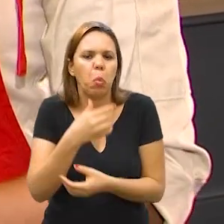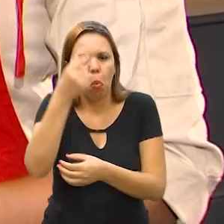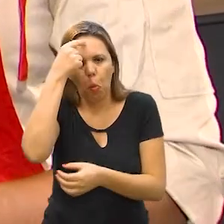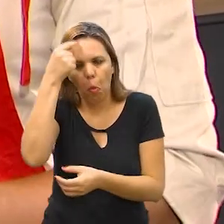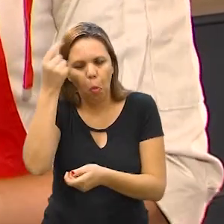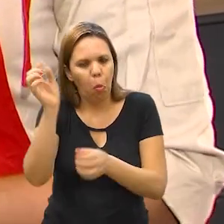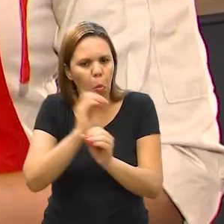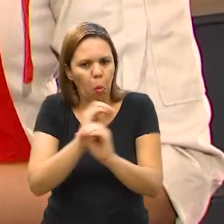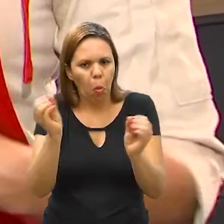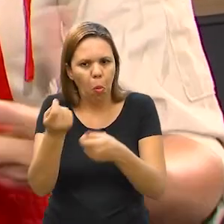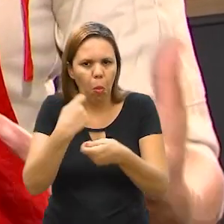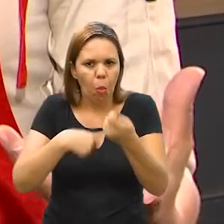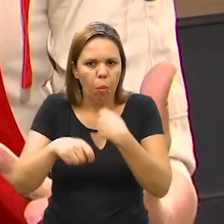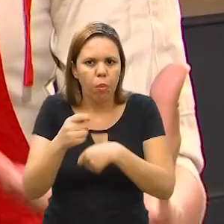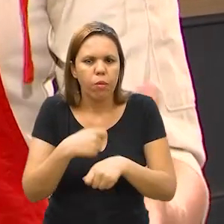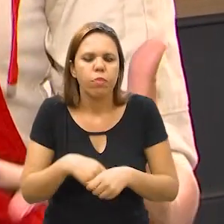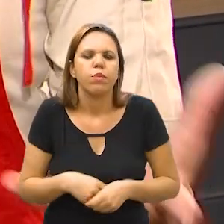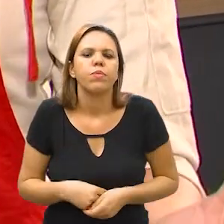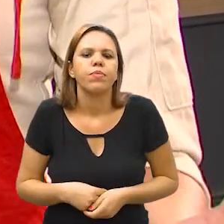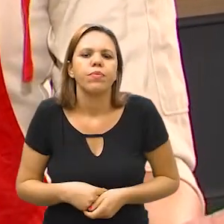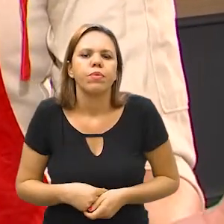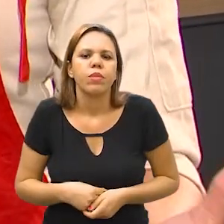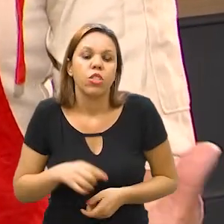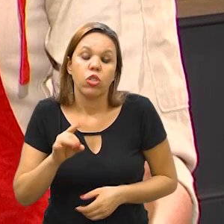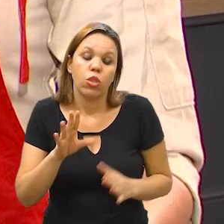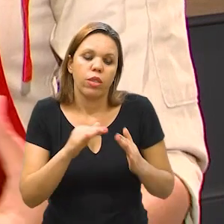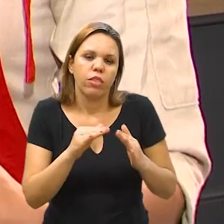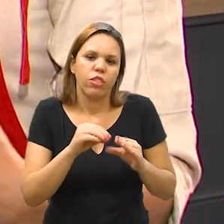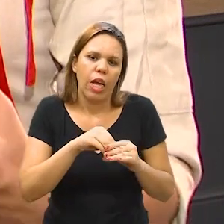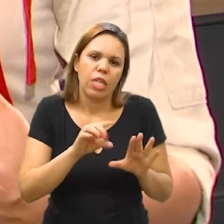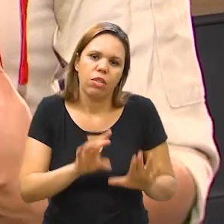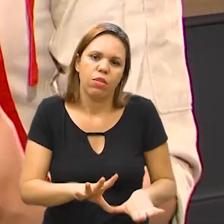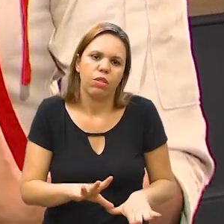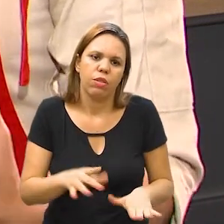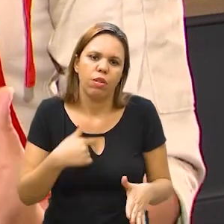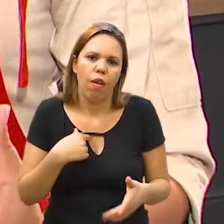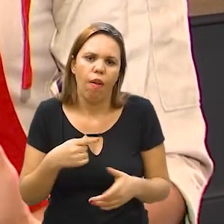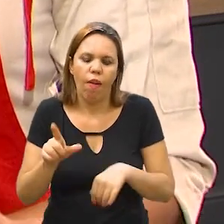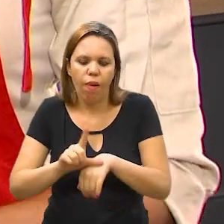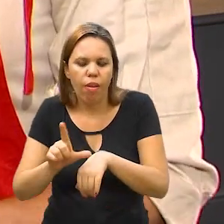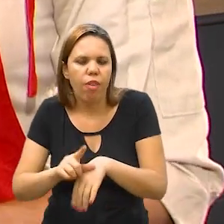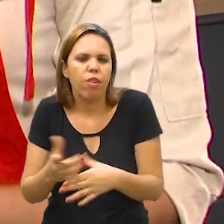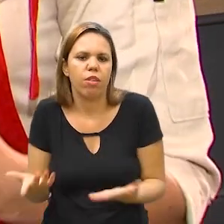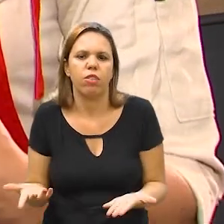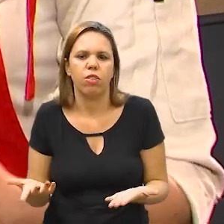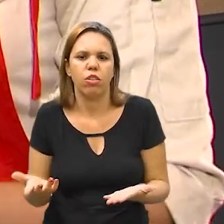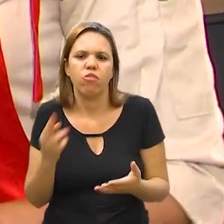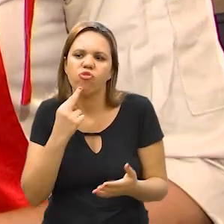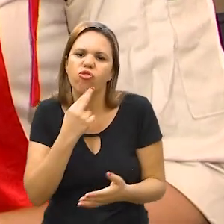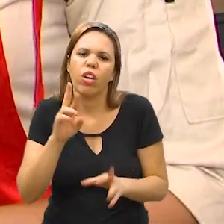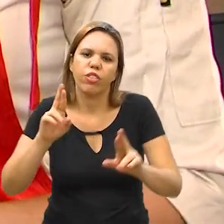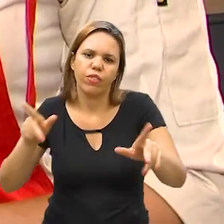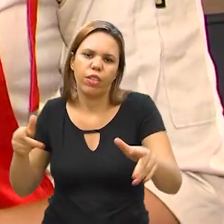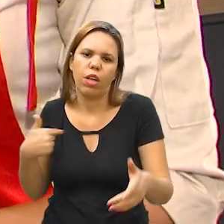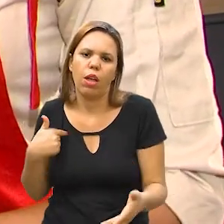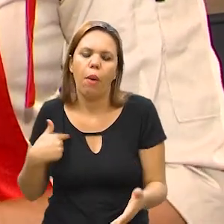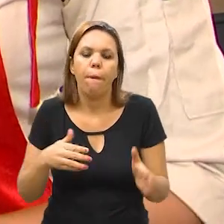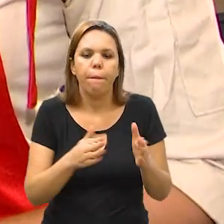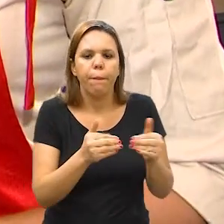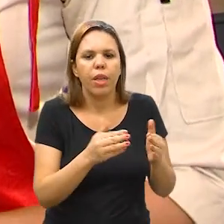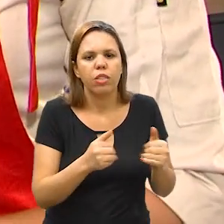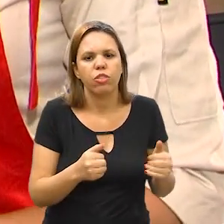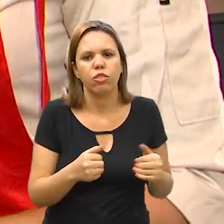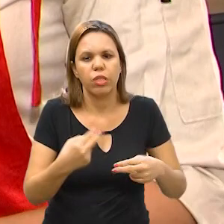de administração. Tinha noção de administração do lar, né? Mas uma lanchonete era muito diferente. Então eu busquei auxílio do Senac